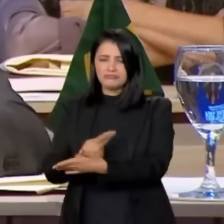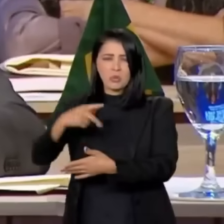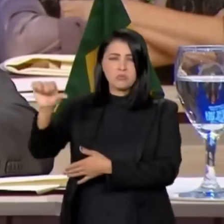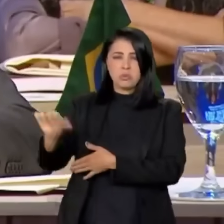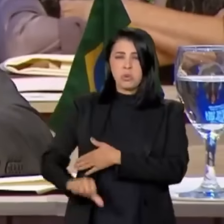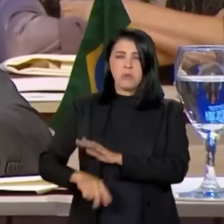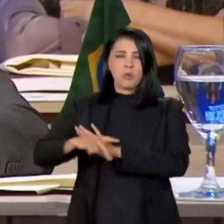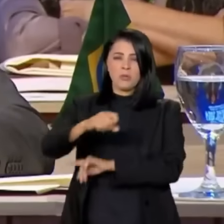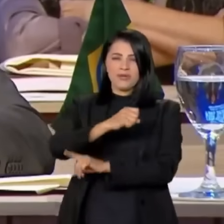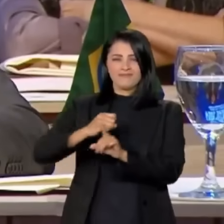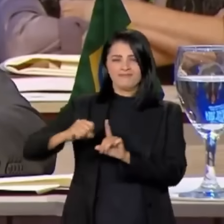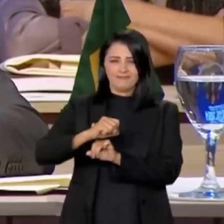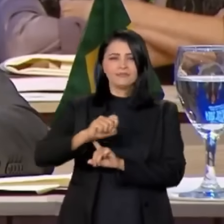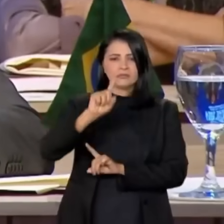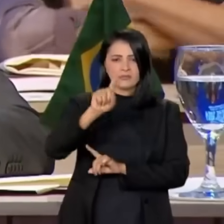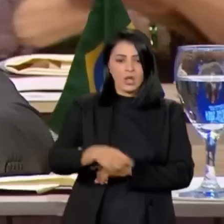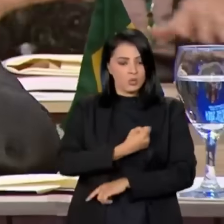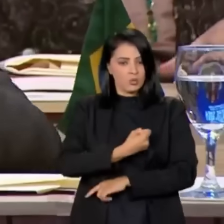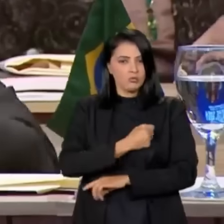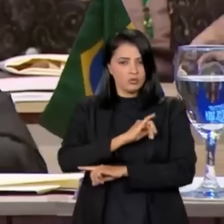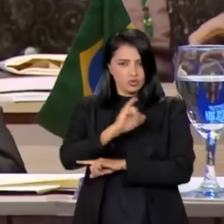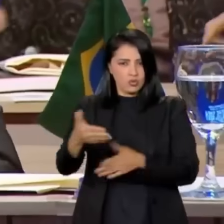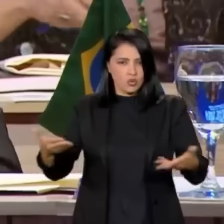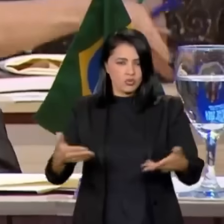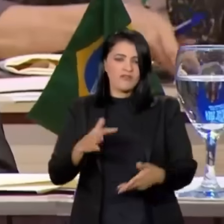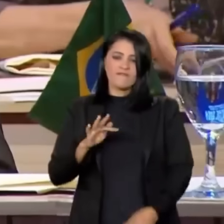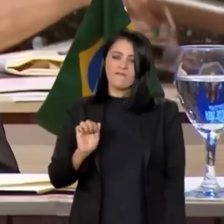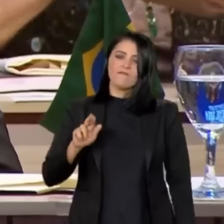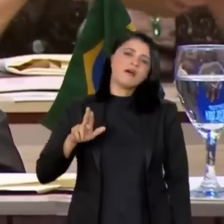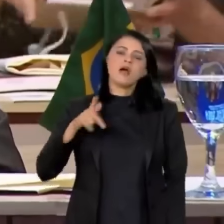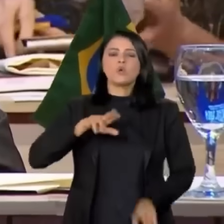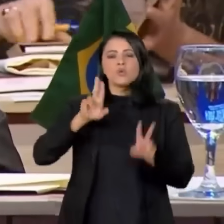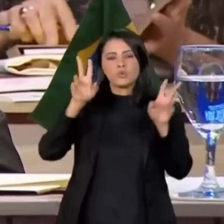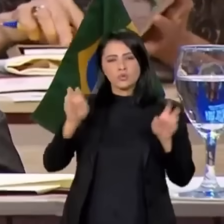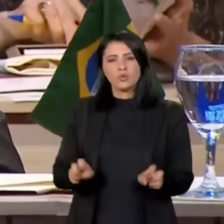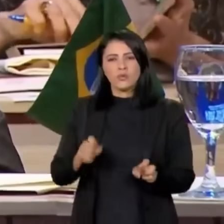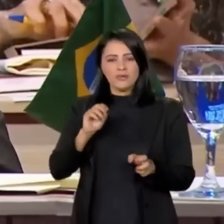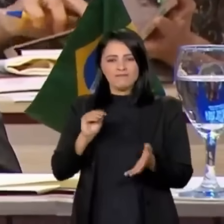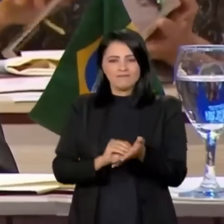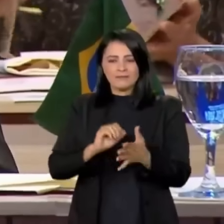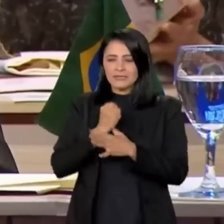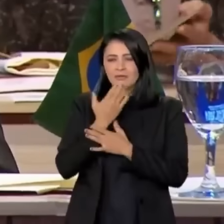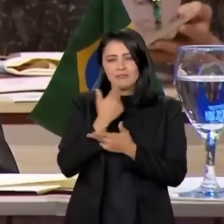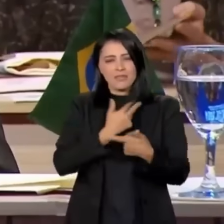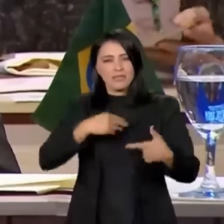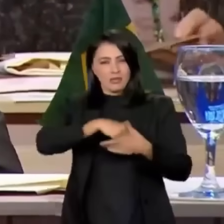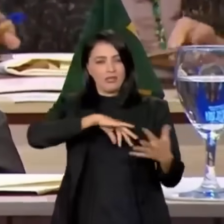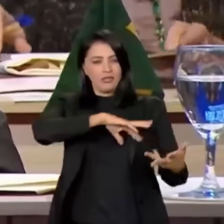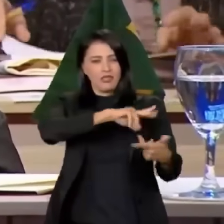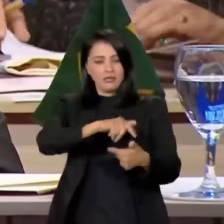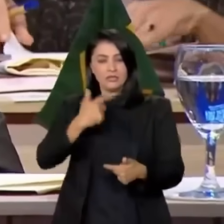Os dados divulgados hoje pela FAO sobre o estado da insegurança alimentar no mundo são